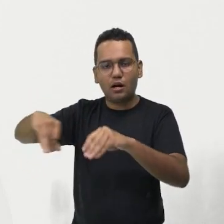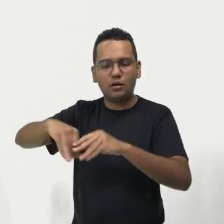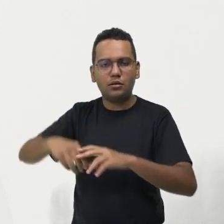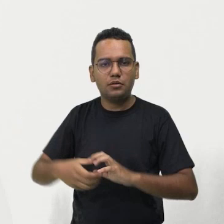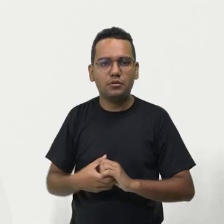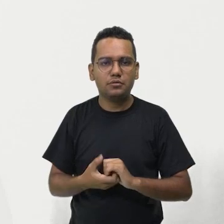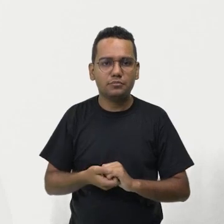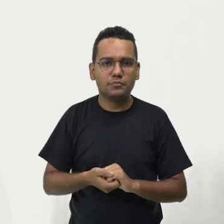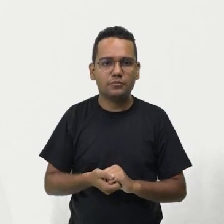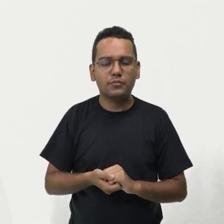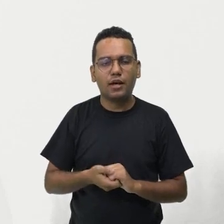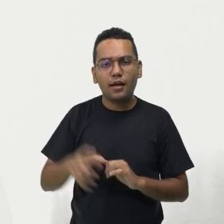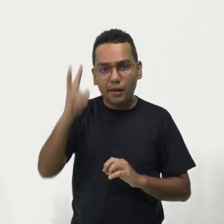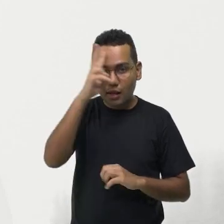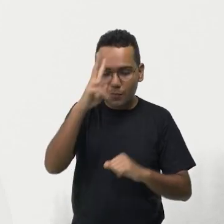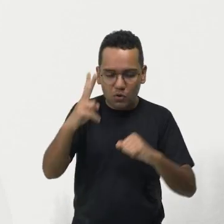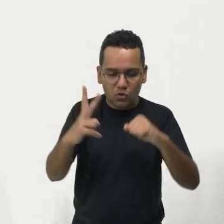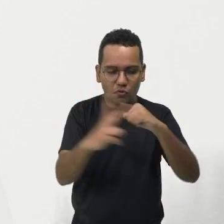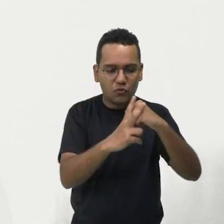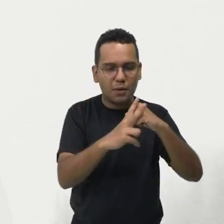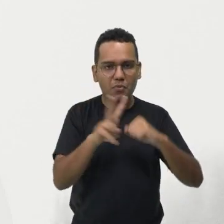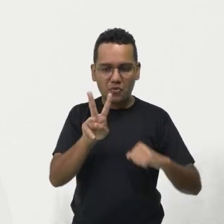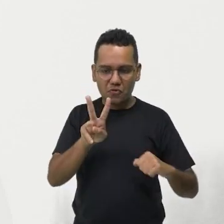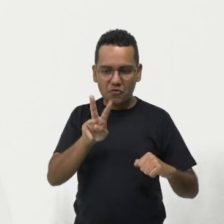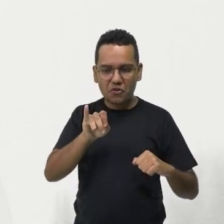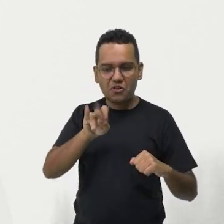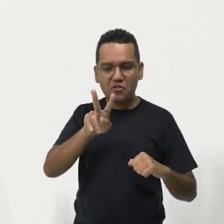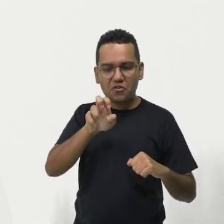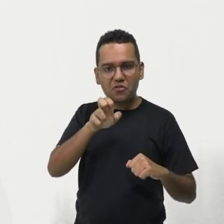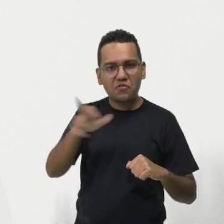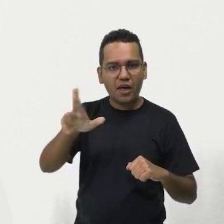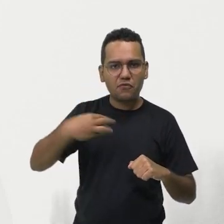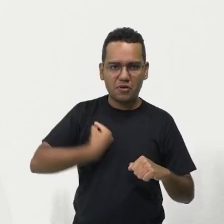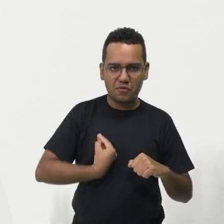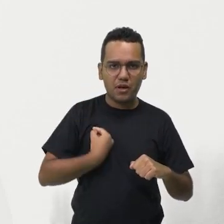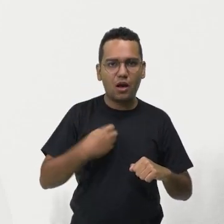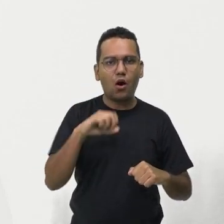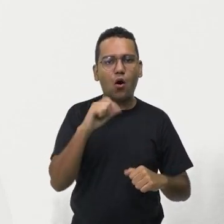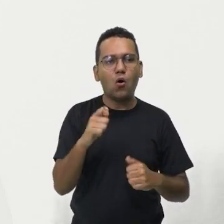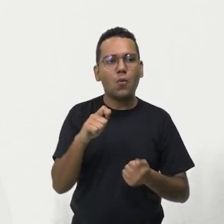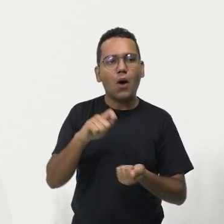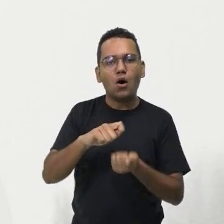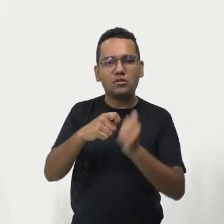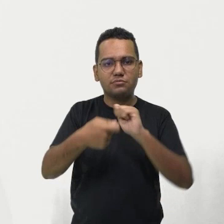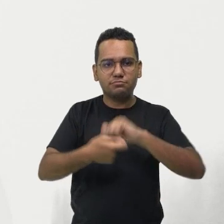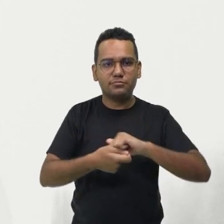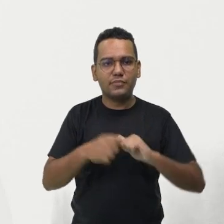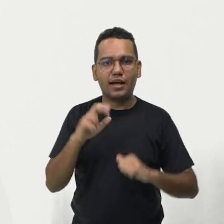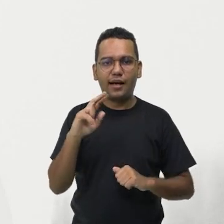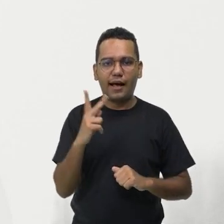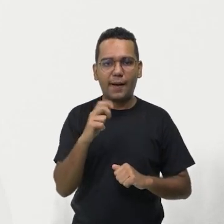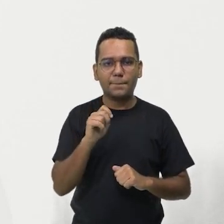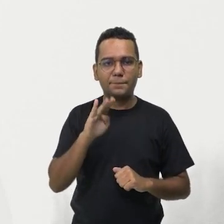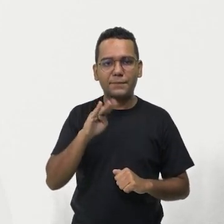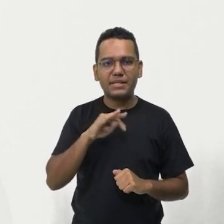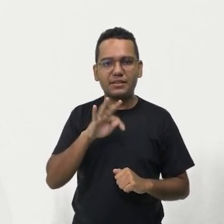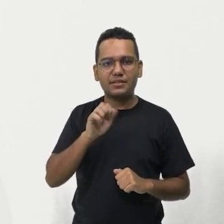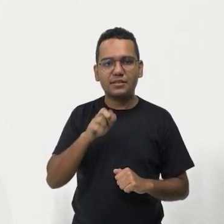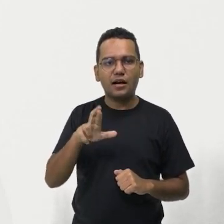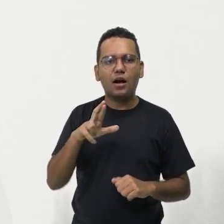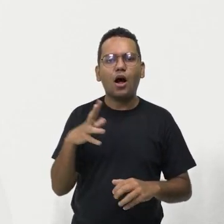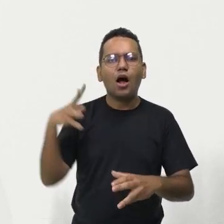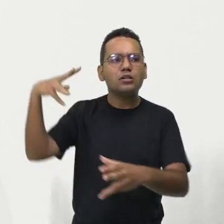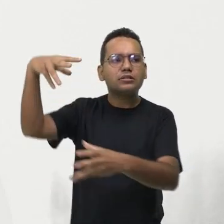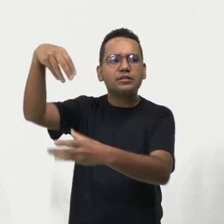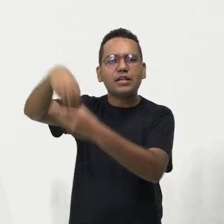certo? E perceba que o verbo viver foi trocado pelo verbo habitar, também com essa ideia do local onde